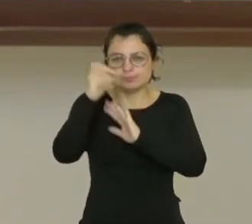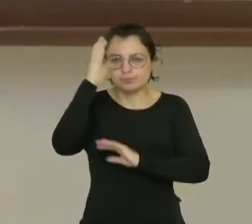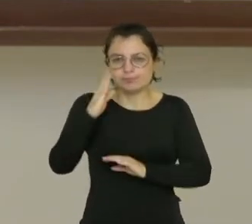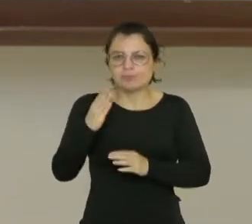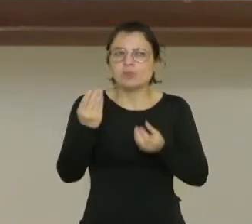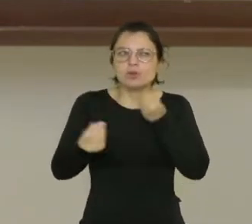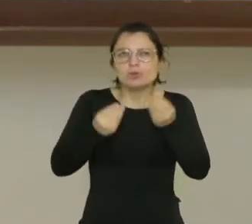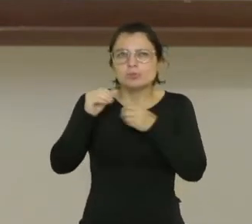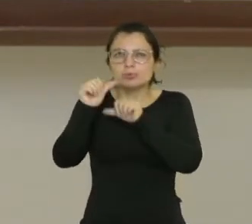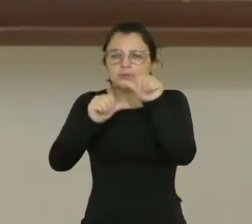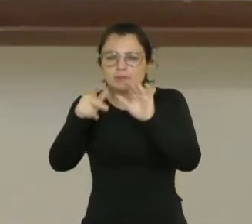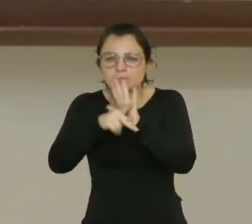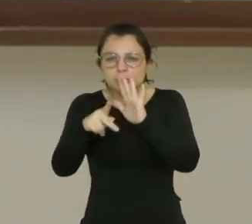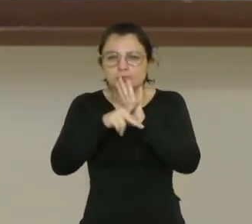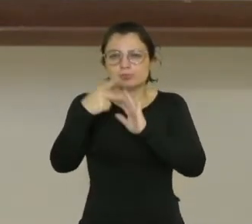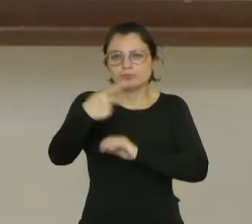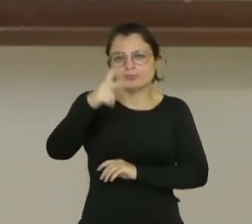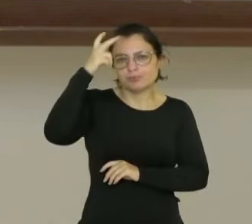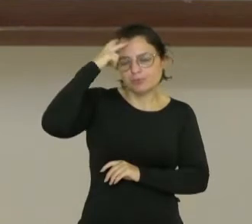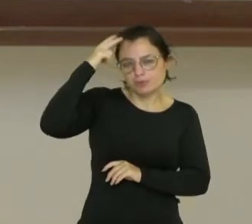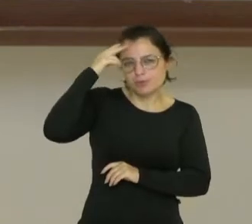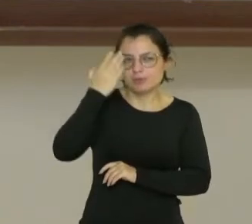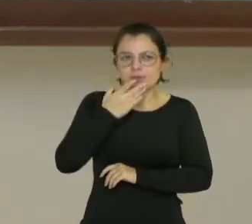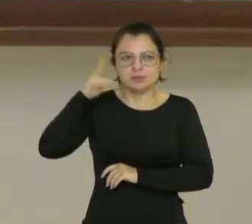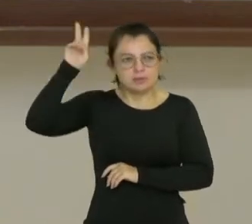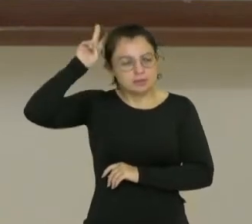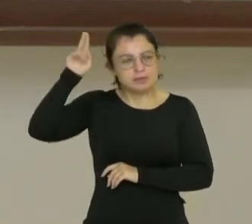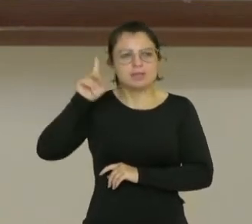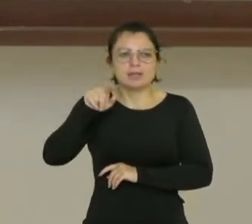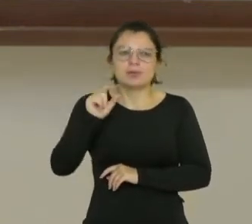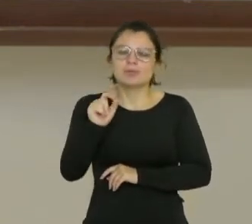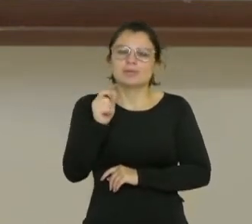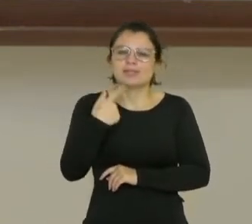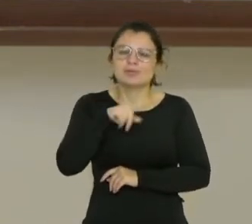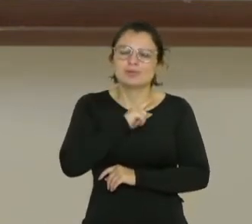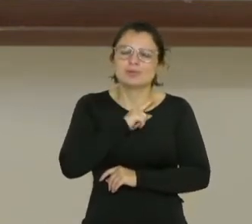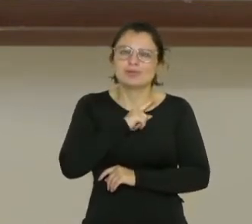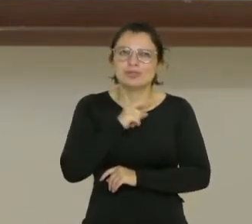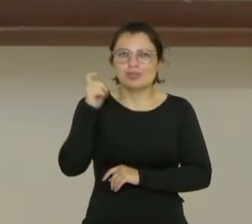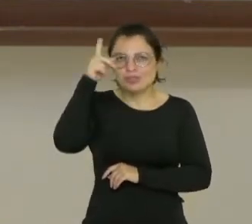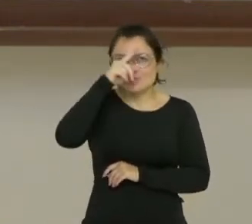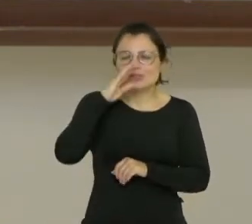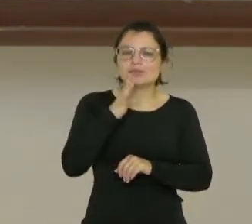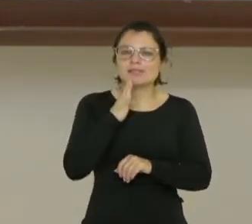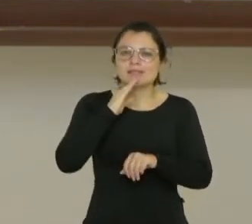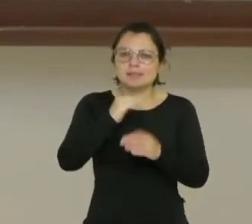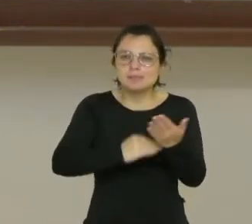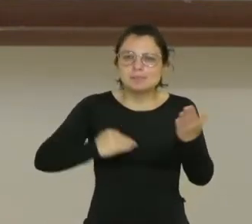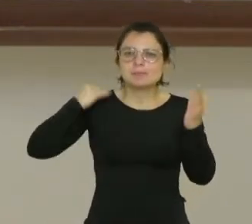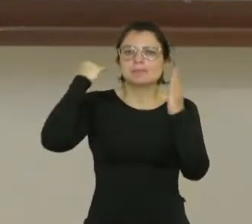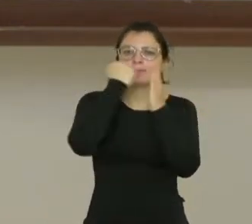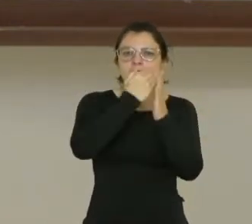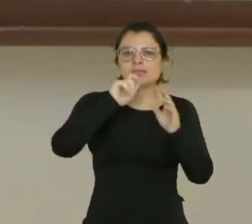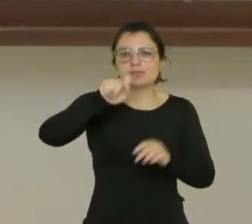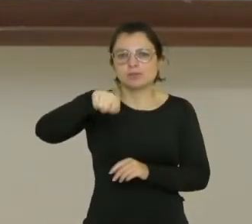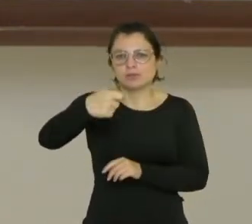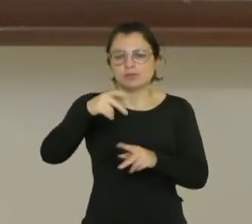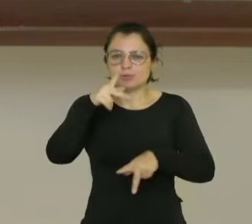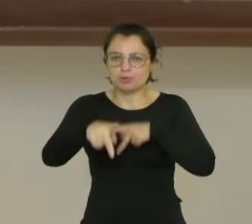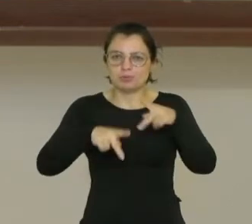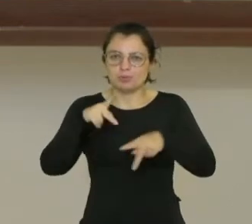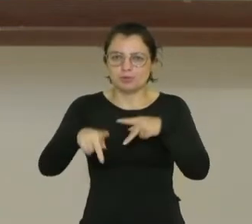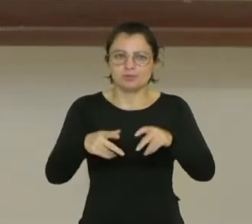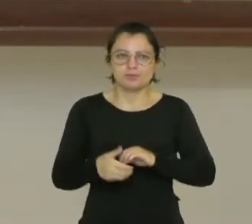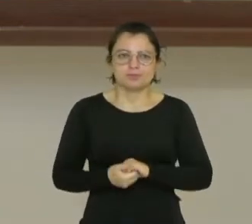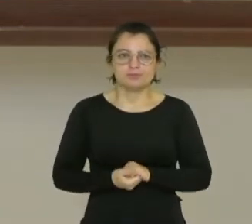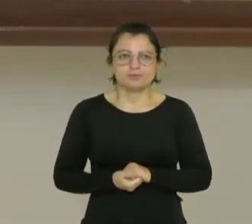própria cultura dos índios. Então, esse é um entrave que nós encontramos para conhecer mais sobre os povos originários que viviam